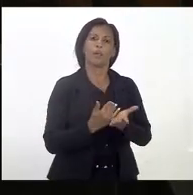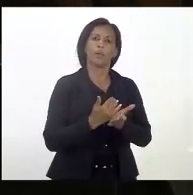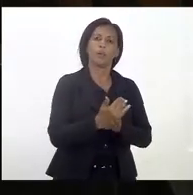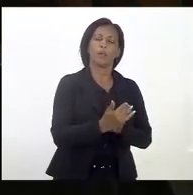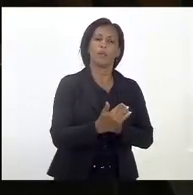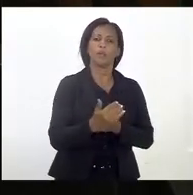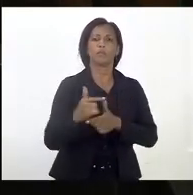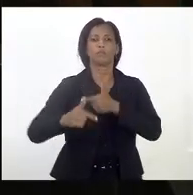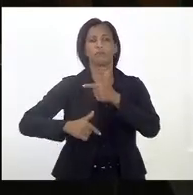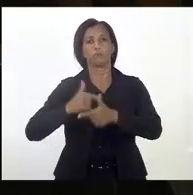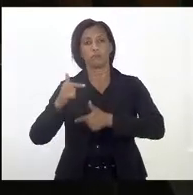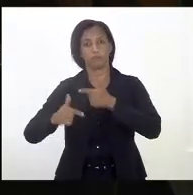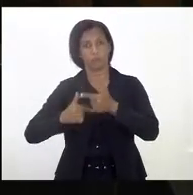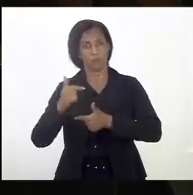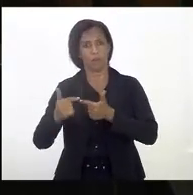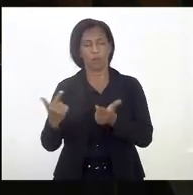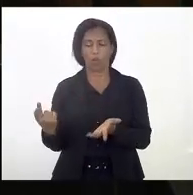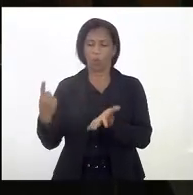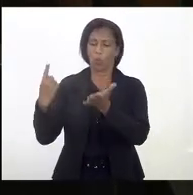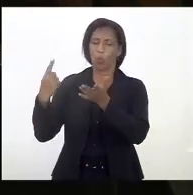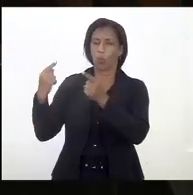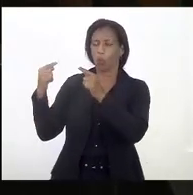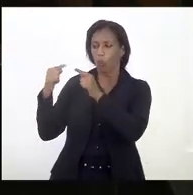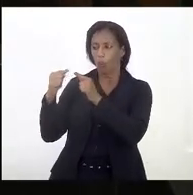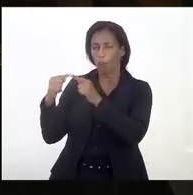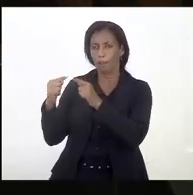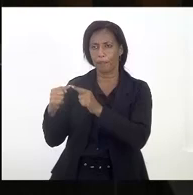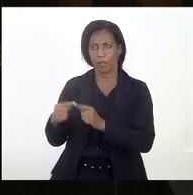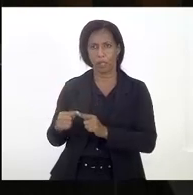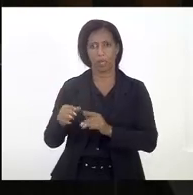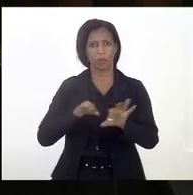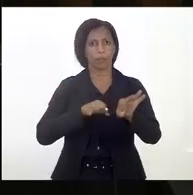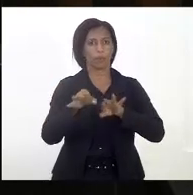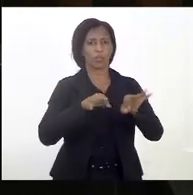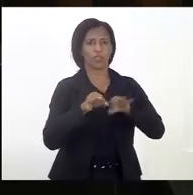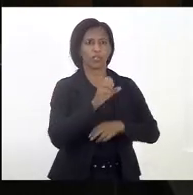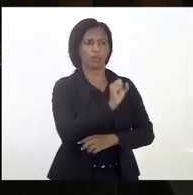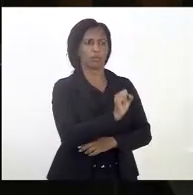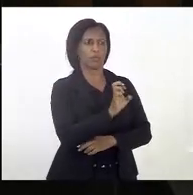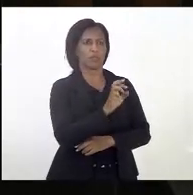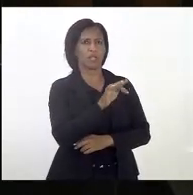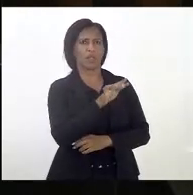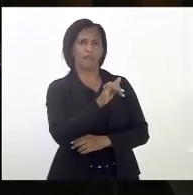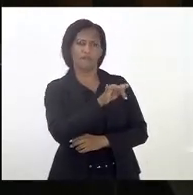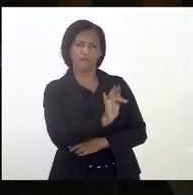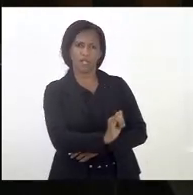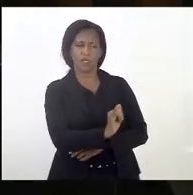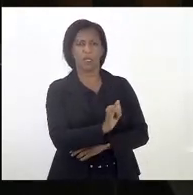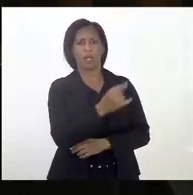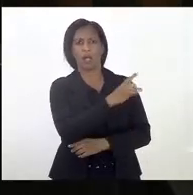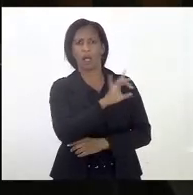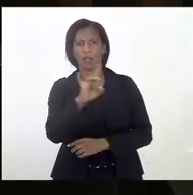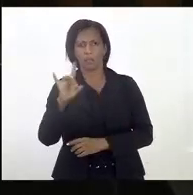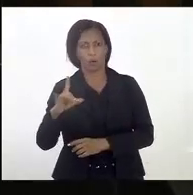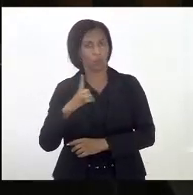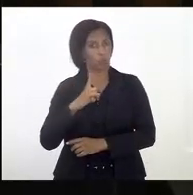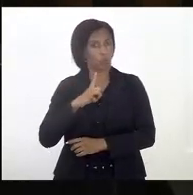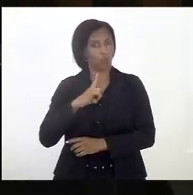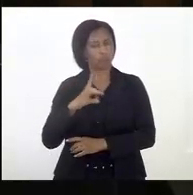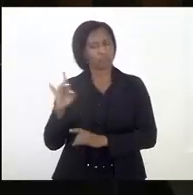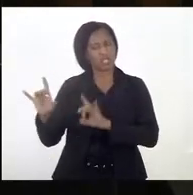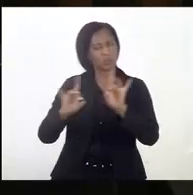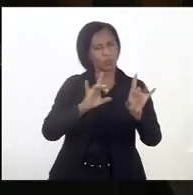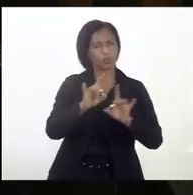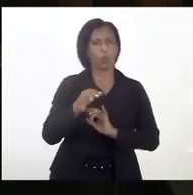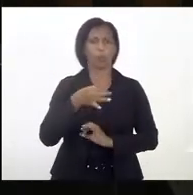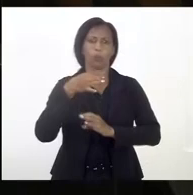comissão Deputado Valdete combinei conectado serafini a apresentação de um plano de trabalho cada Deputado que compõem a comissão tem a sua acepção